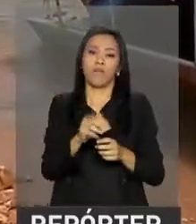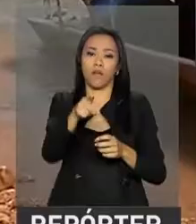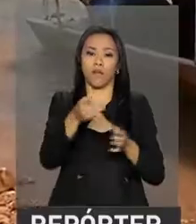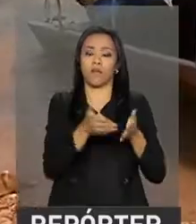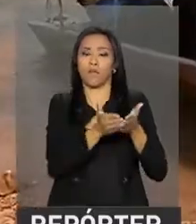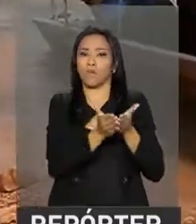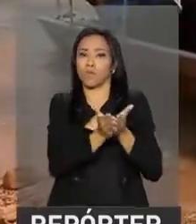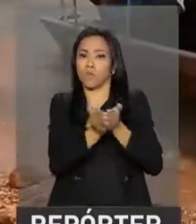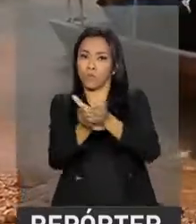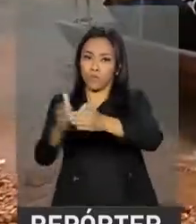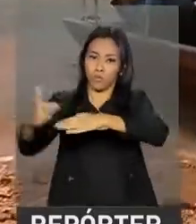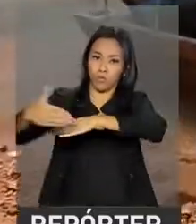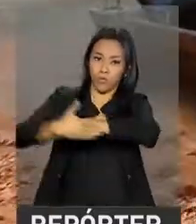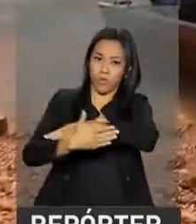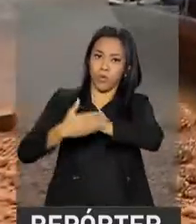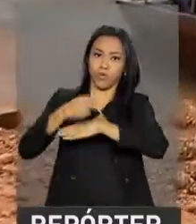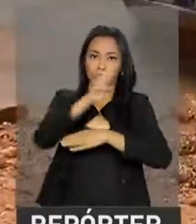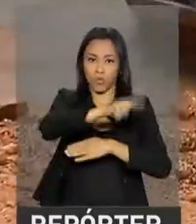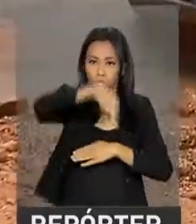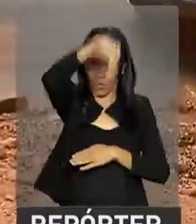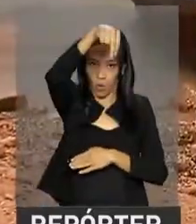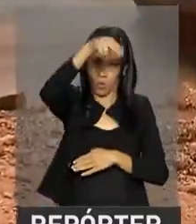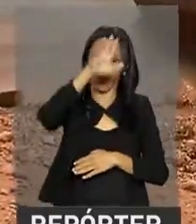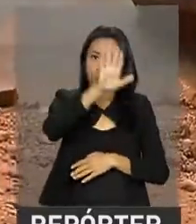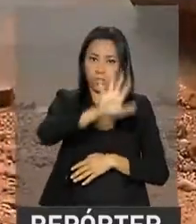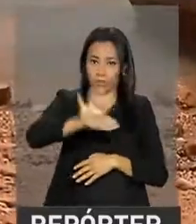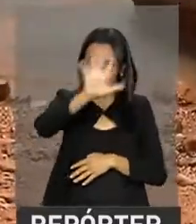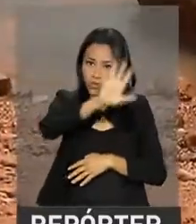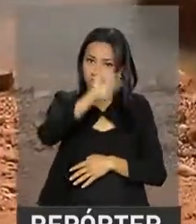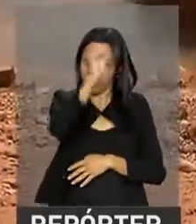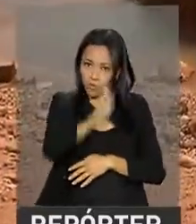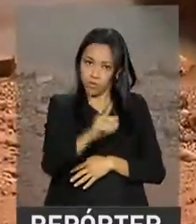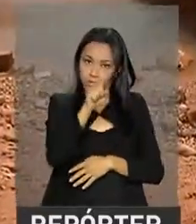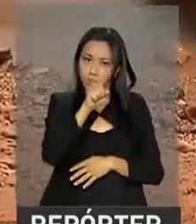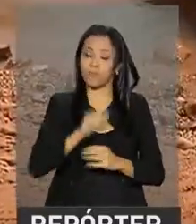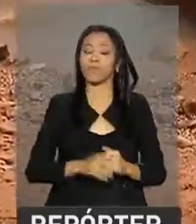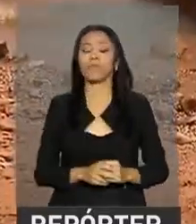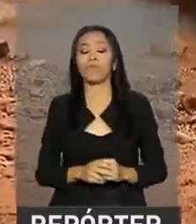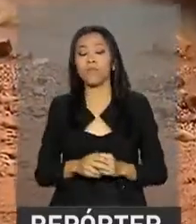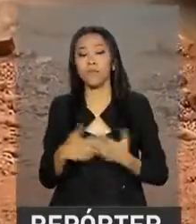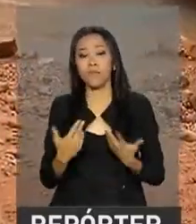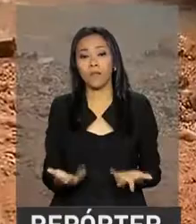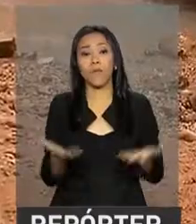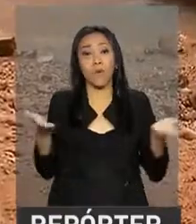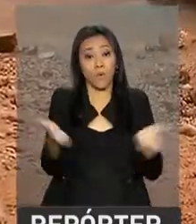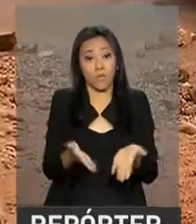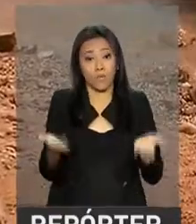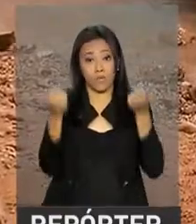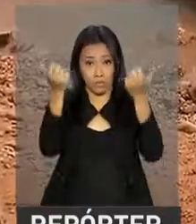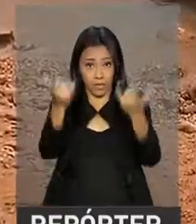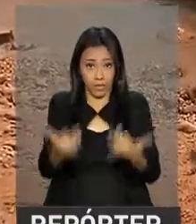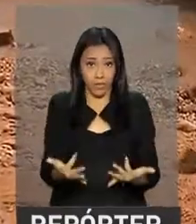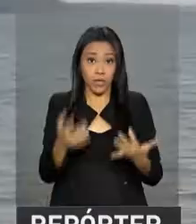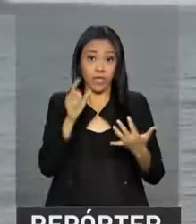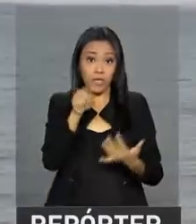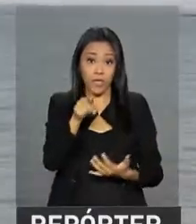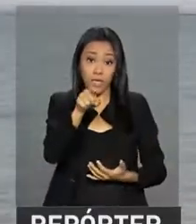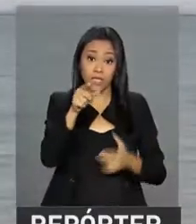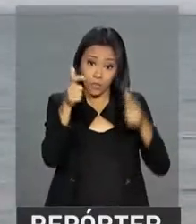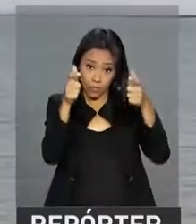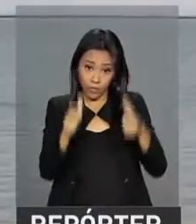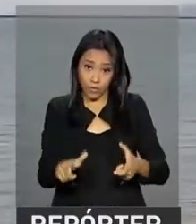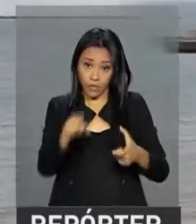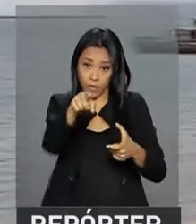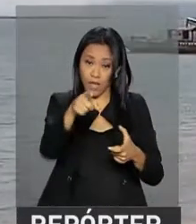da região norte do país então hoje só pra gente contextualizar também a travessia nesse ponto